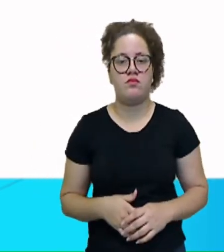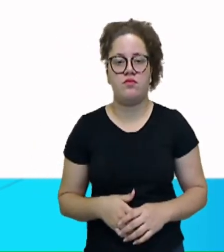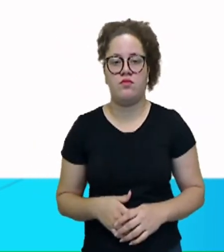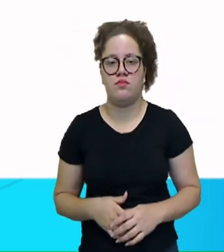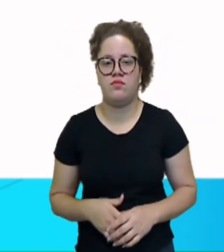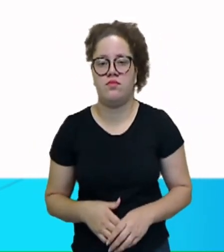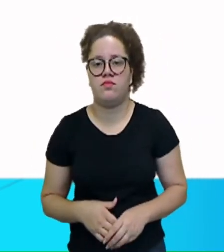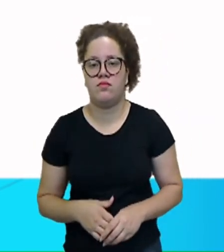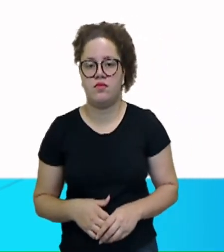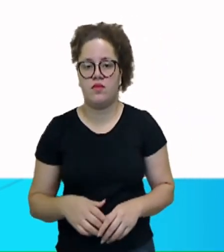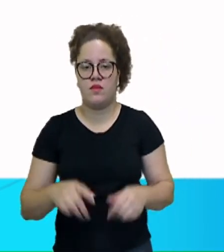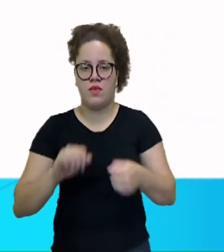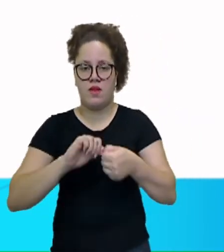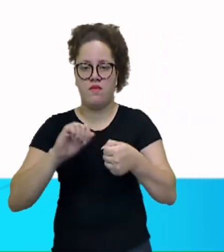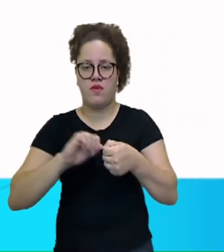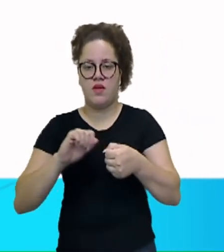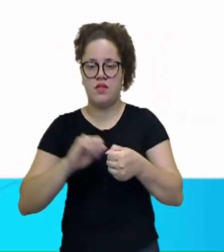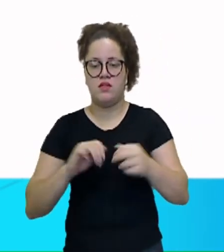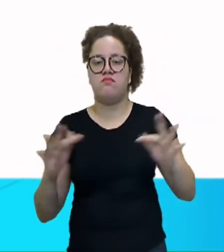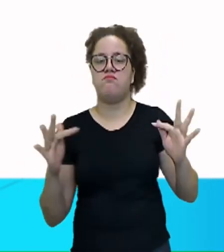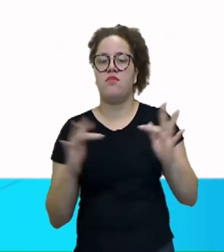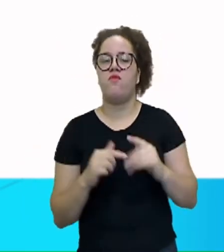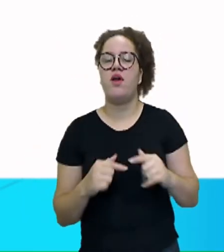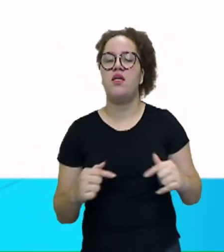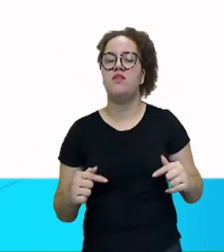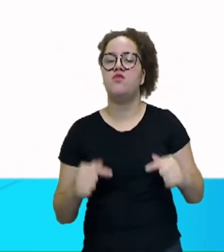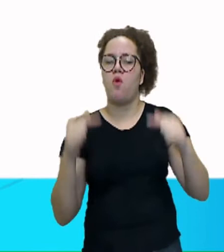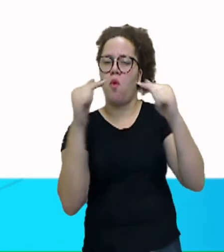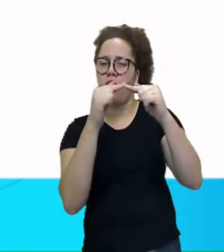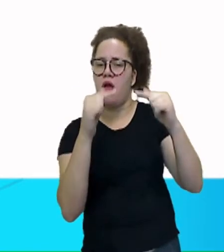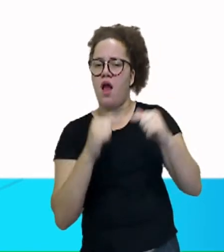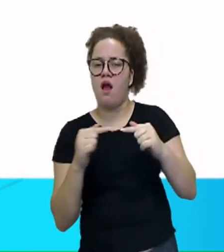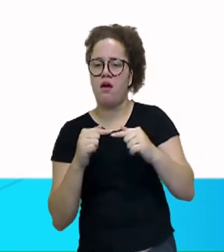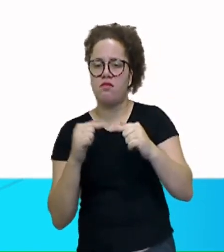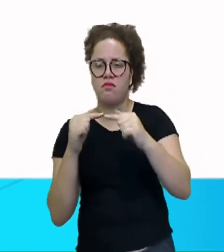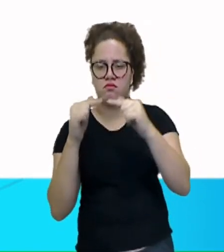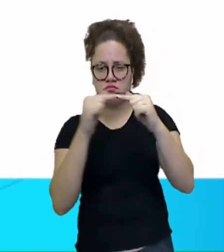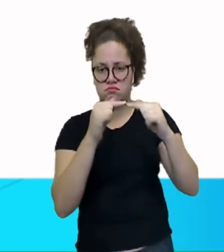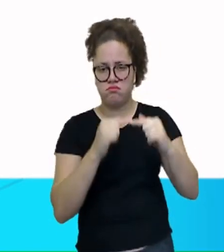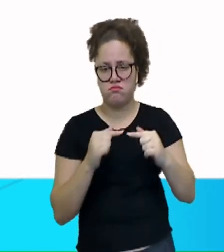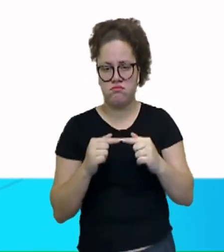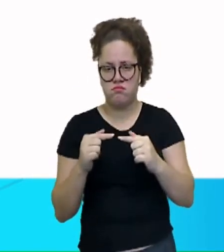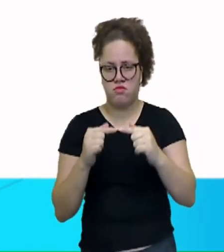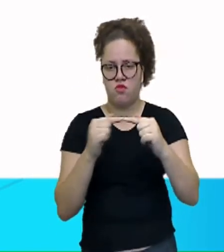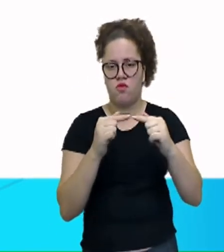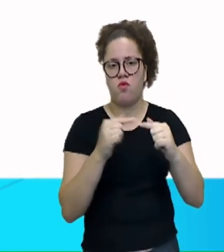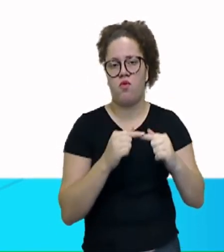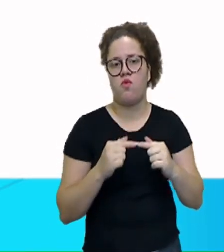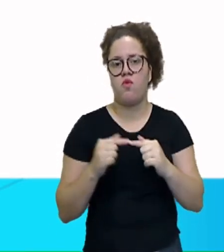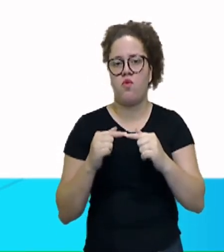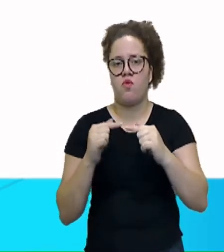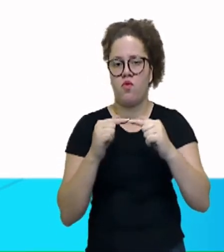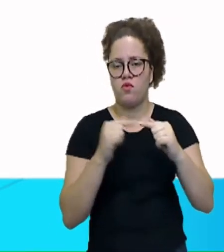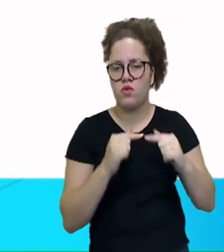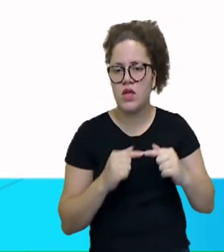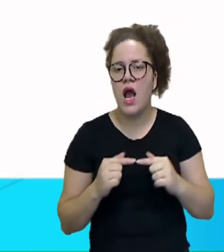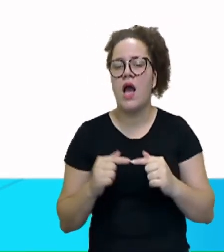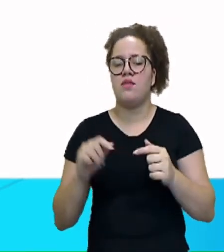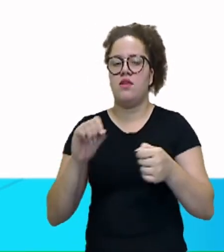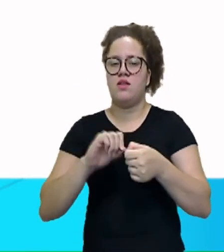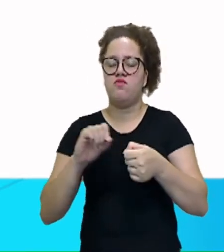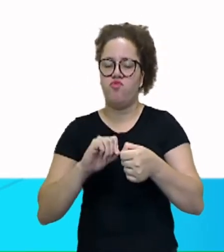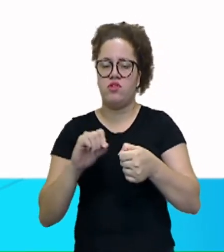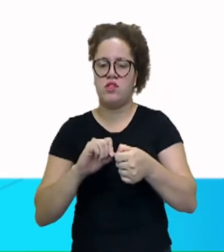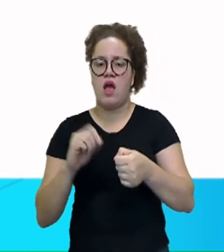E desse contato com os catadores de lixo, o material reciclado, como eles preferem ser chamados, não lixo, mas de material